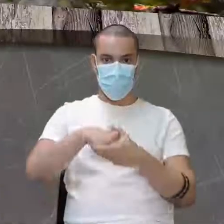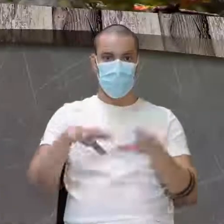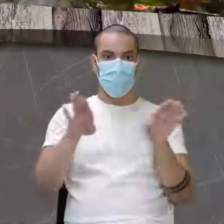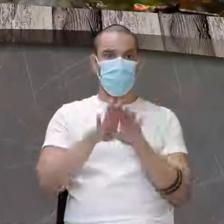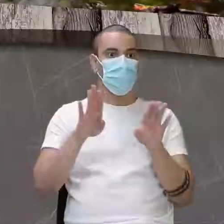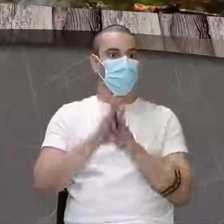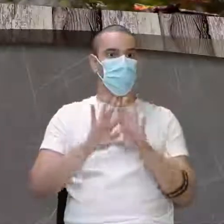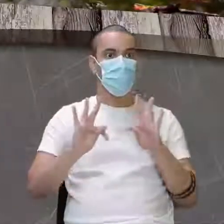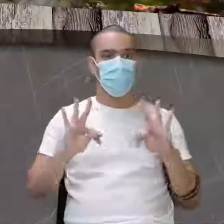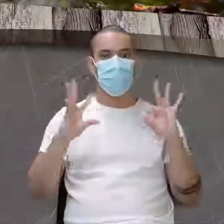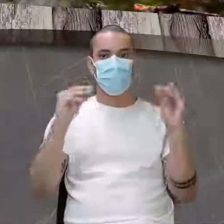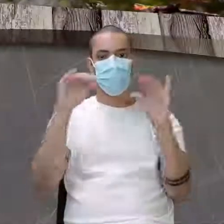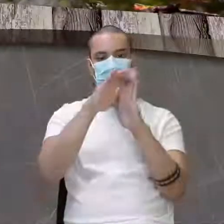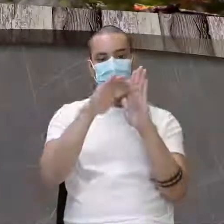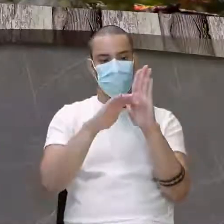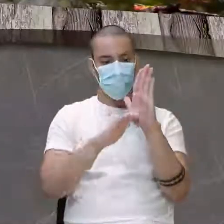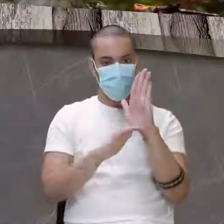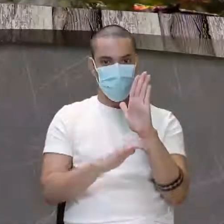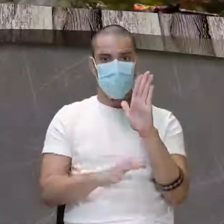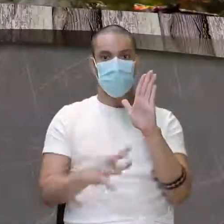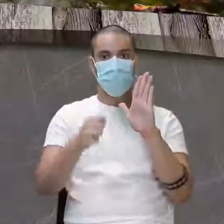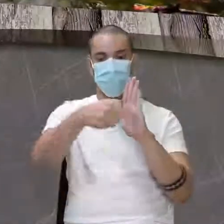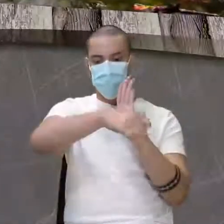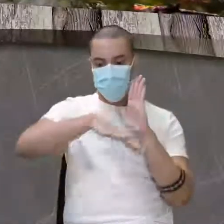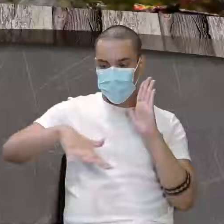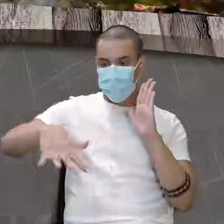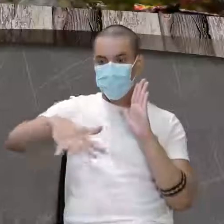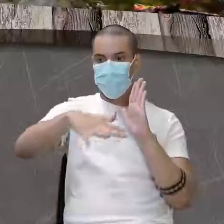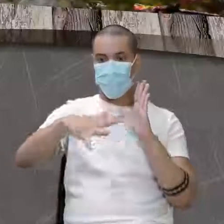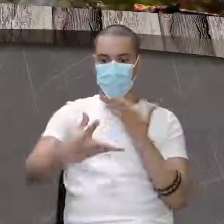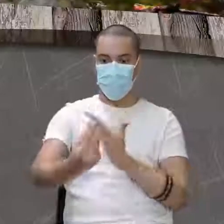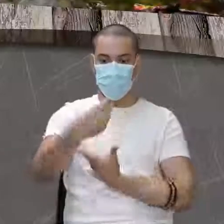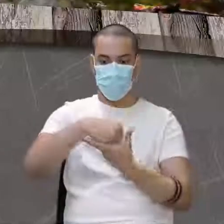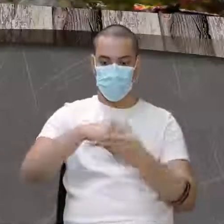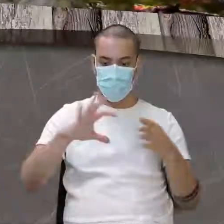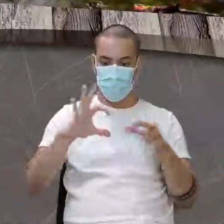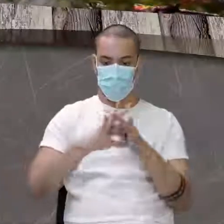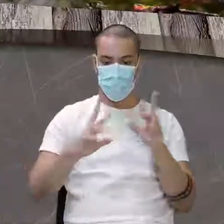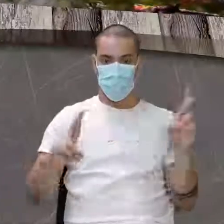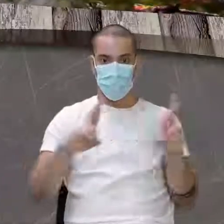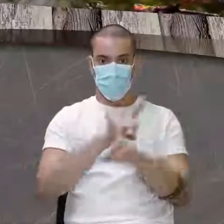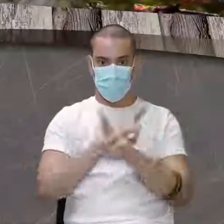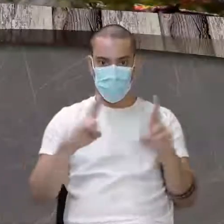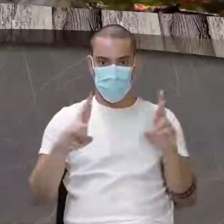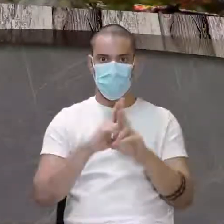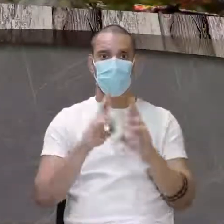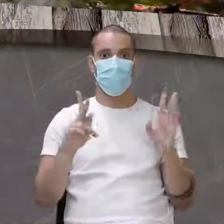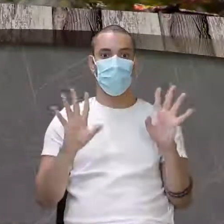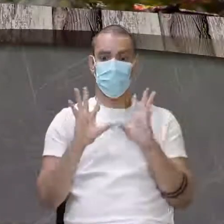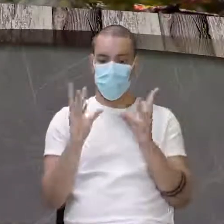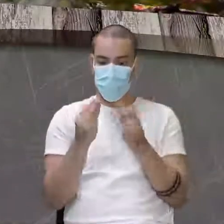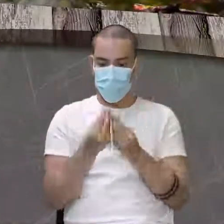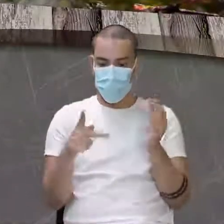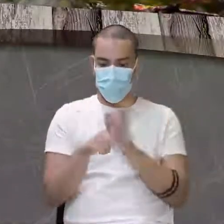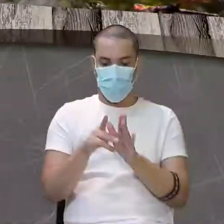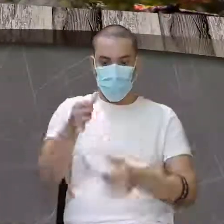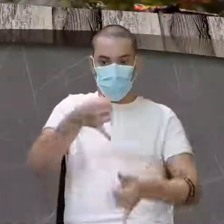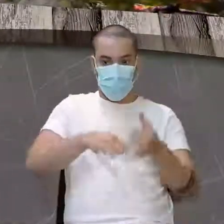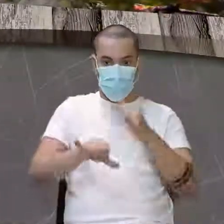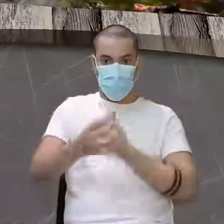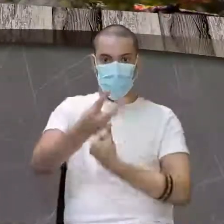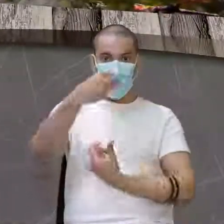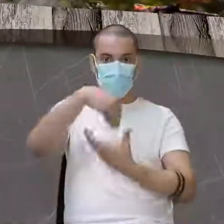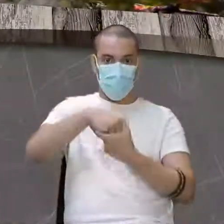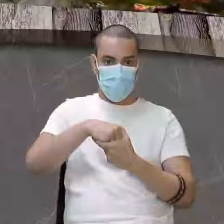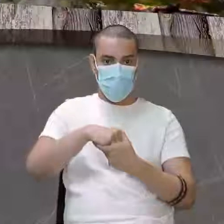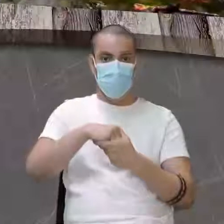de todos os fatores externos que vão estar interagindo entre si, as moléculas químicas, por exemplo, dentro